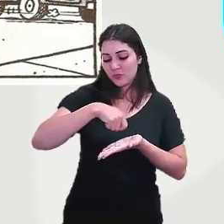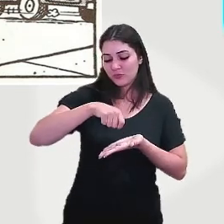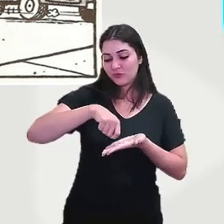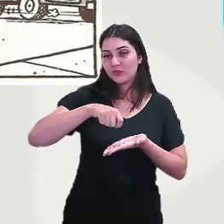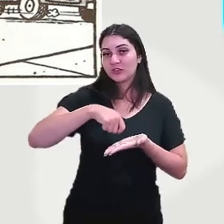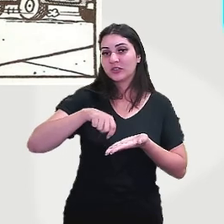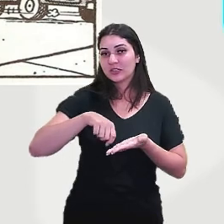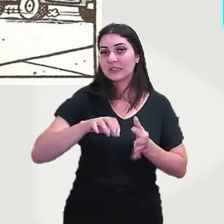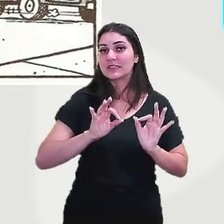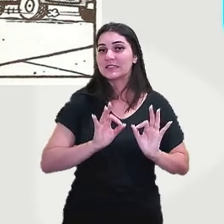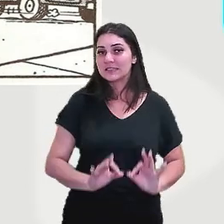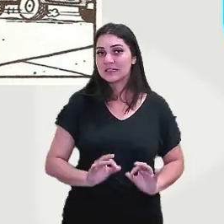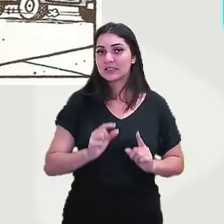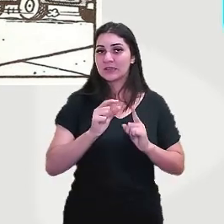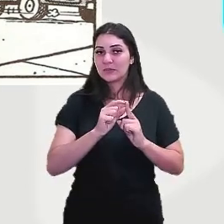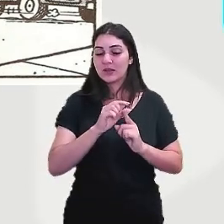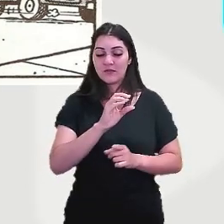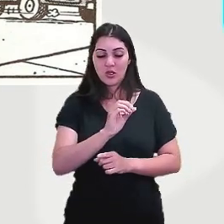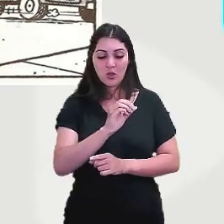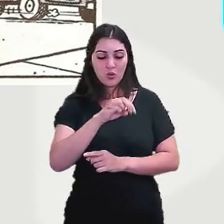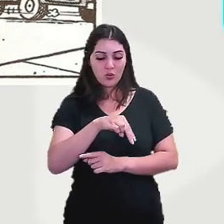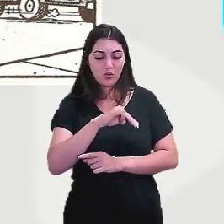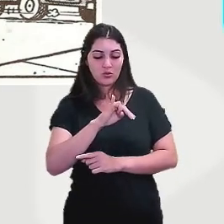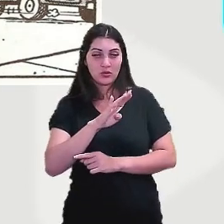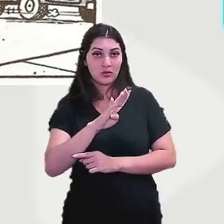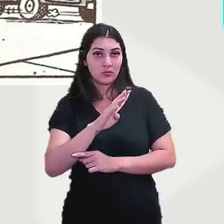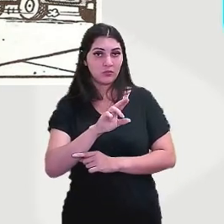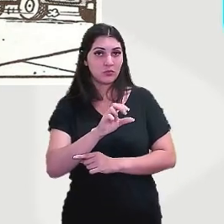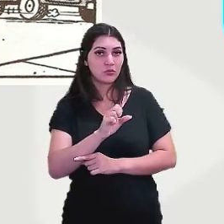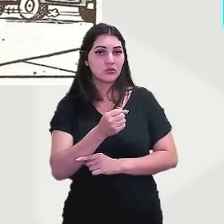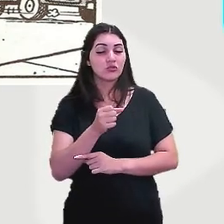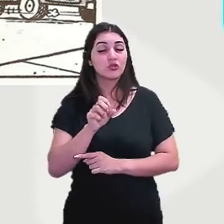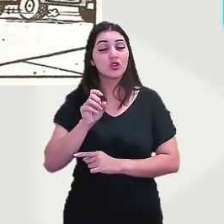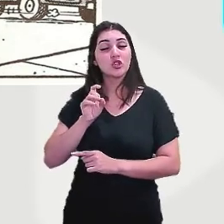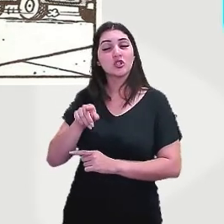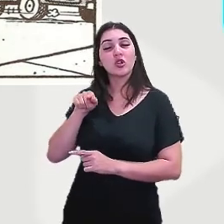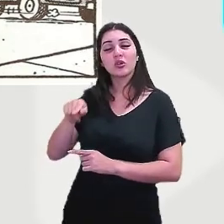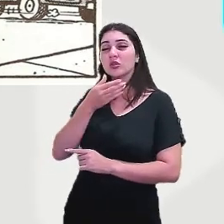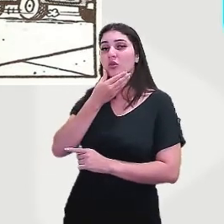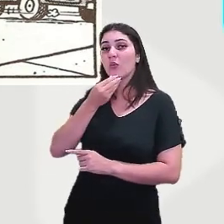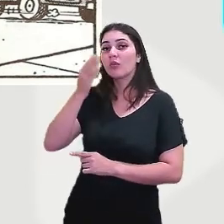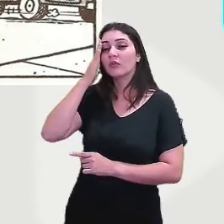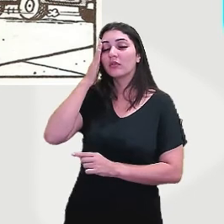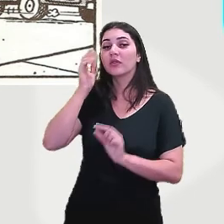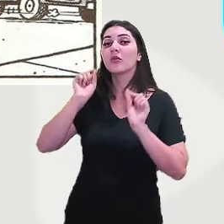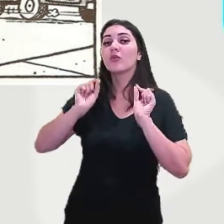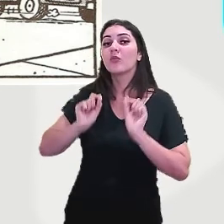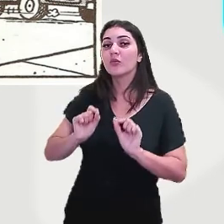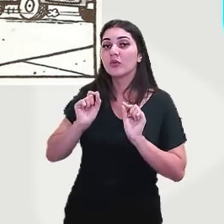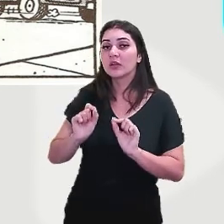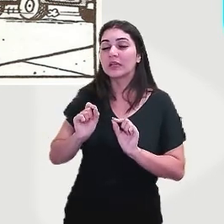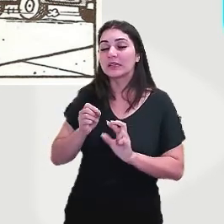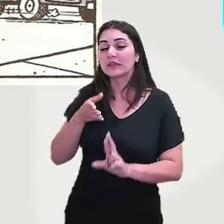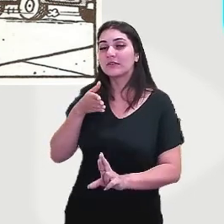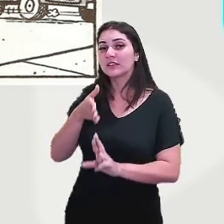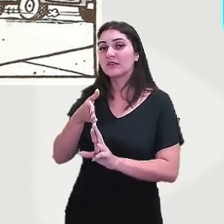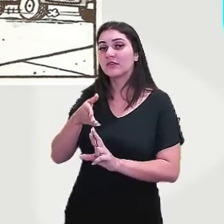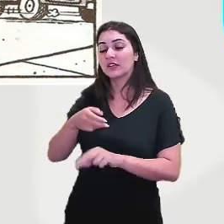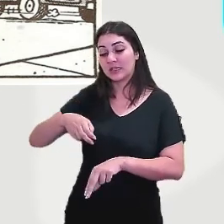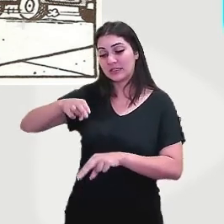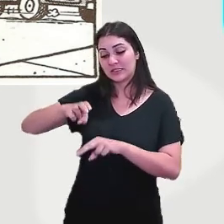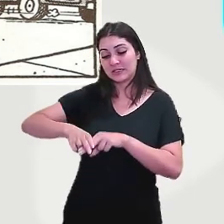forma que é escrito. E o terceiro quadrinho diz: adoramos cestas, com S no início e